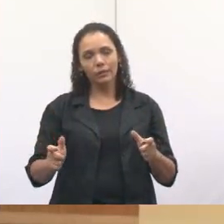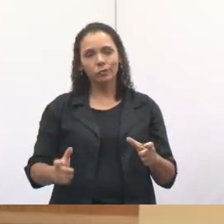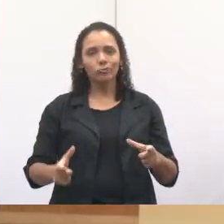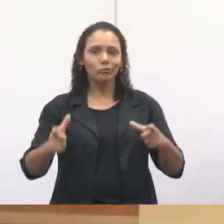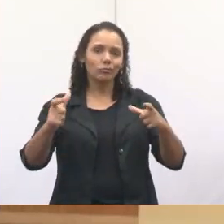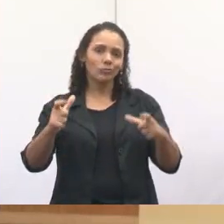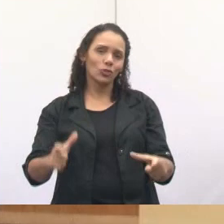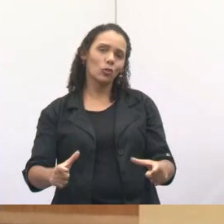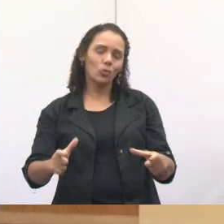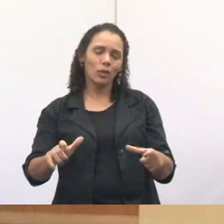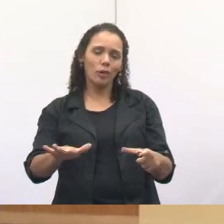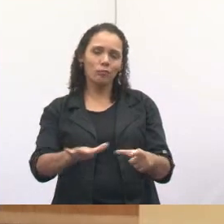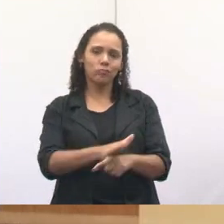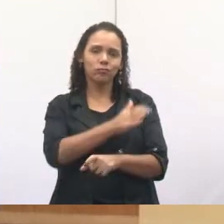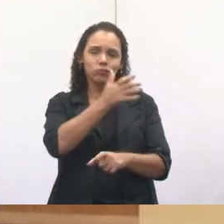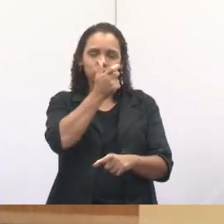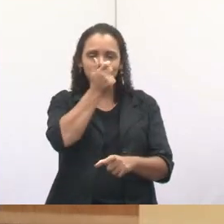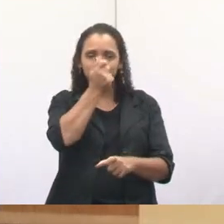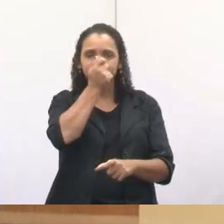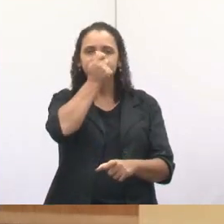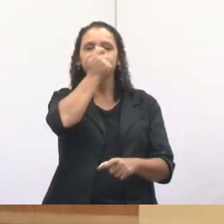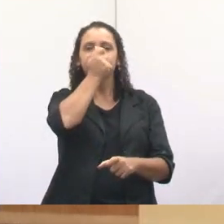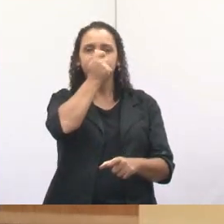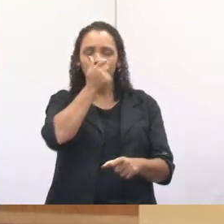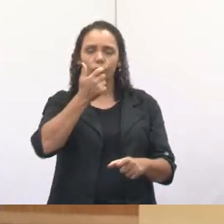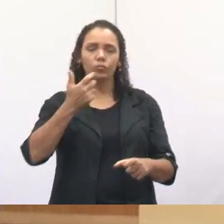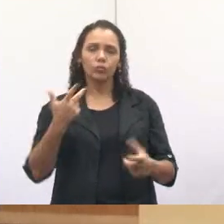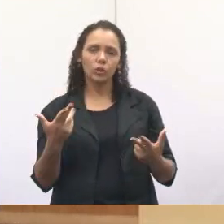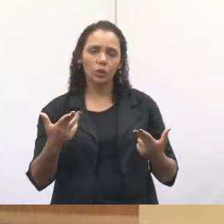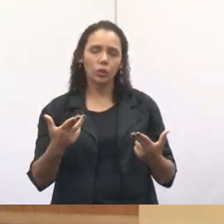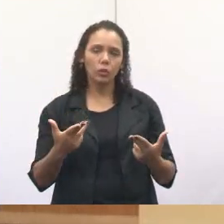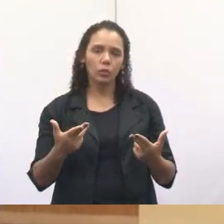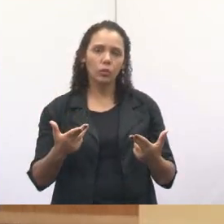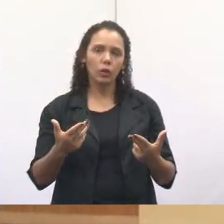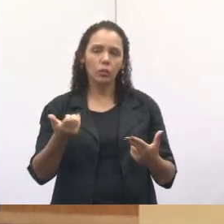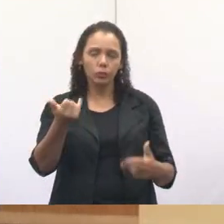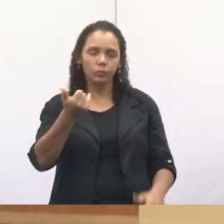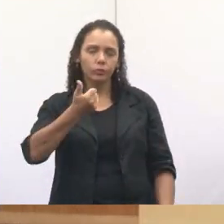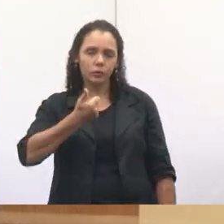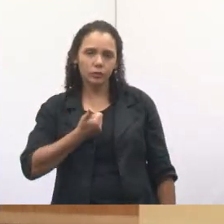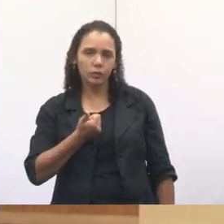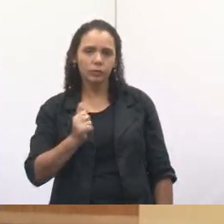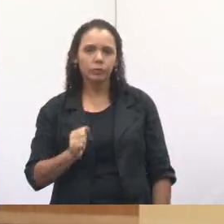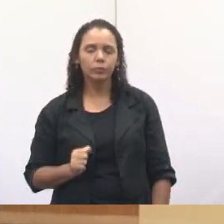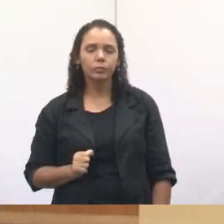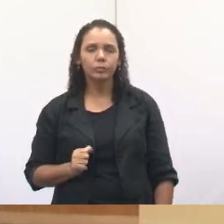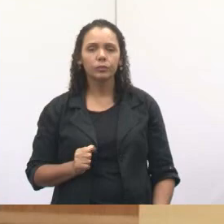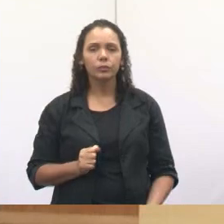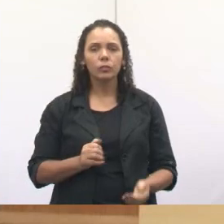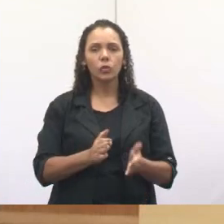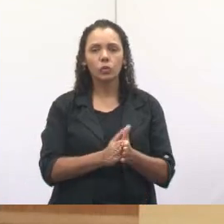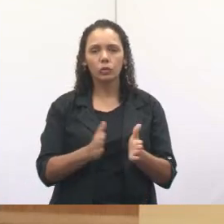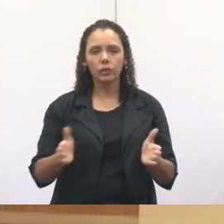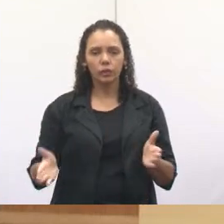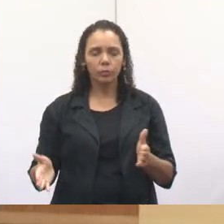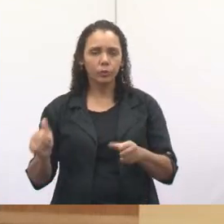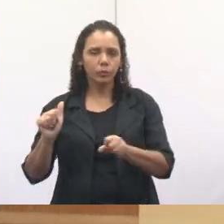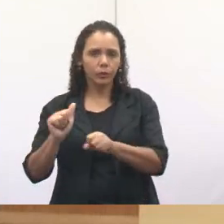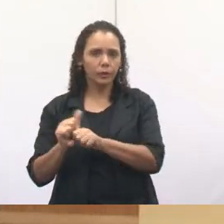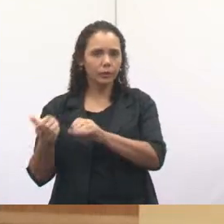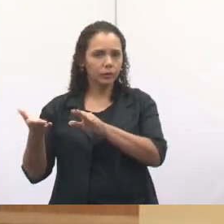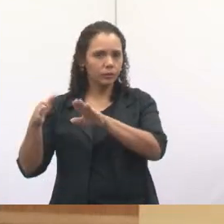ter uma superlotação, conforme está narrando aqui a senhora Josélia. Durante o período de recesso, os